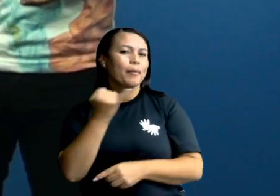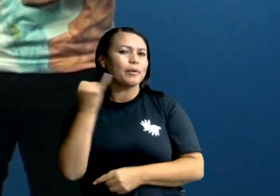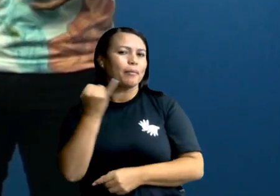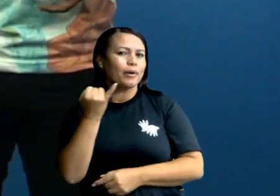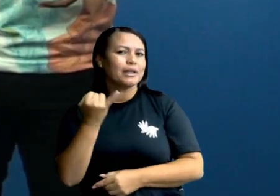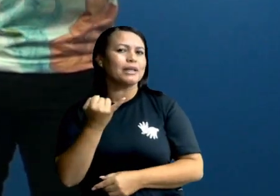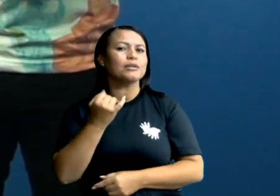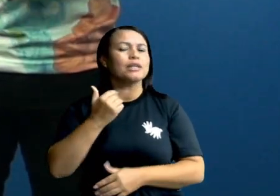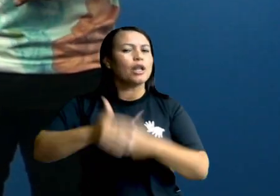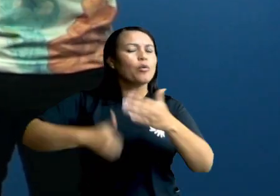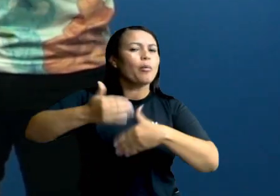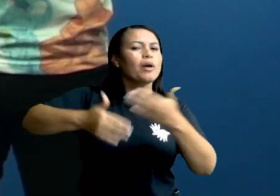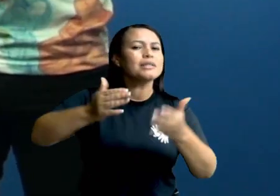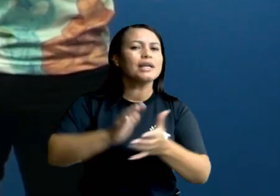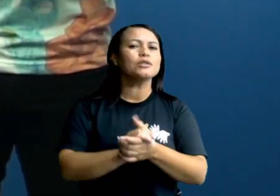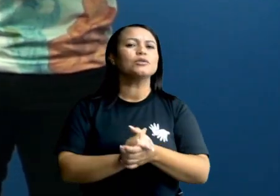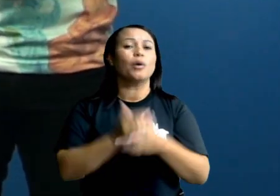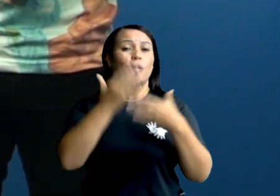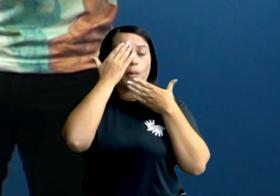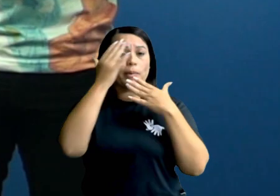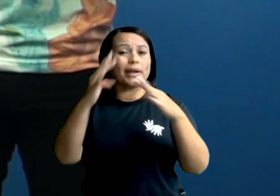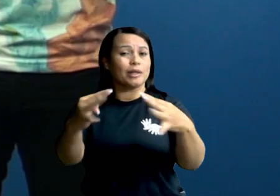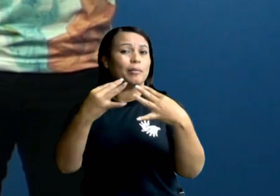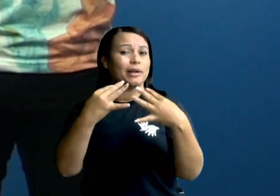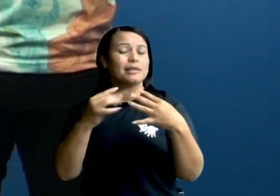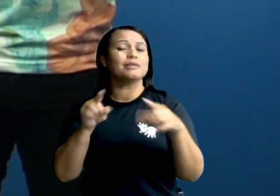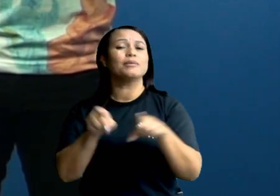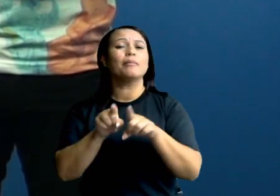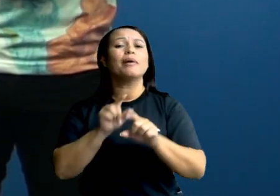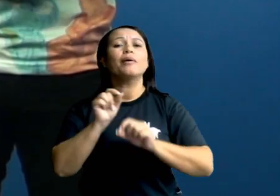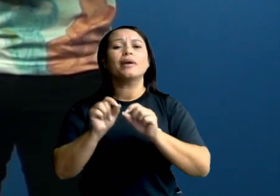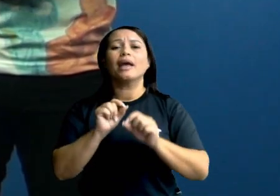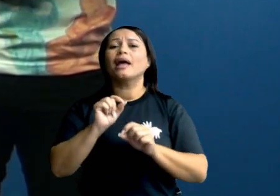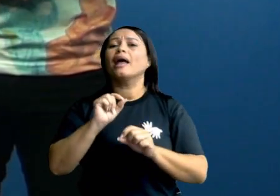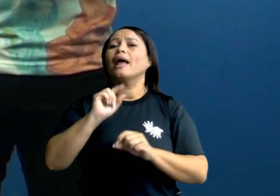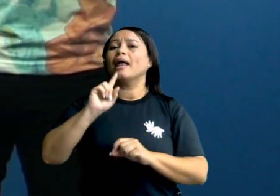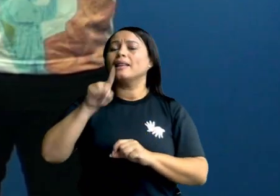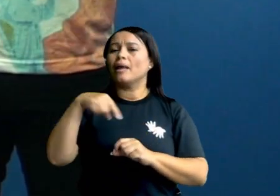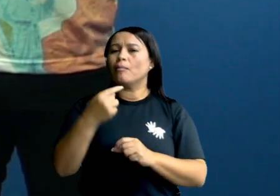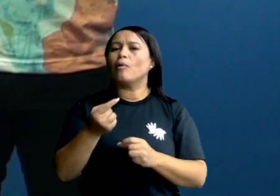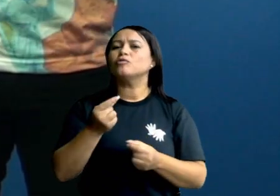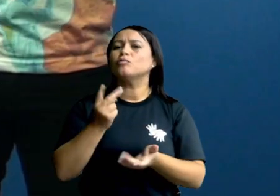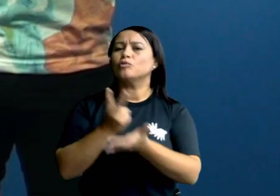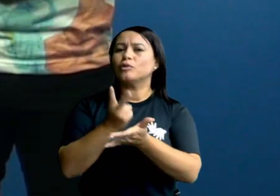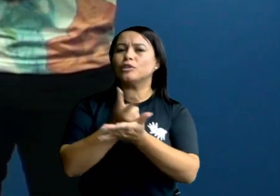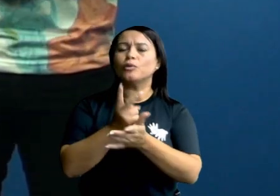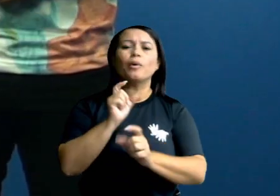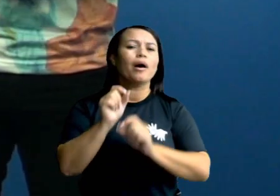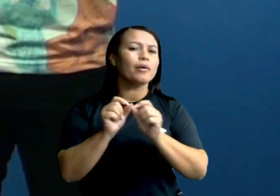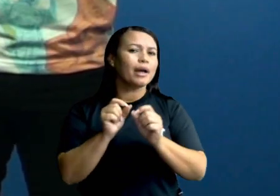o processo de povoamento da América até os dias atuais. E então a gente vai dar sequência a ele, né, na